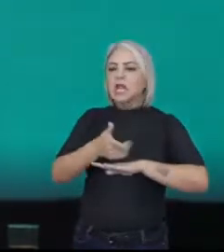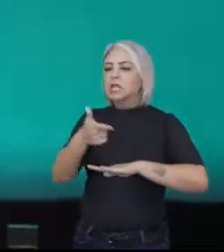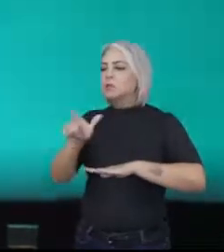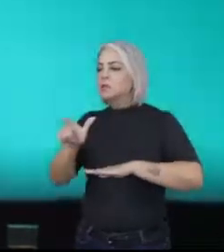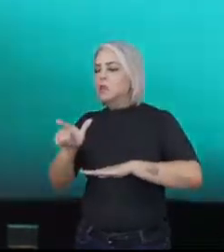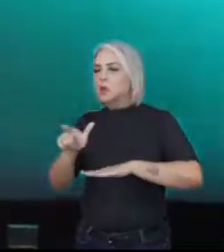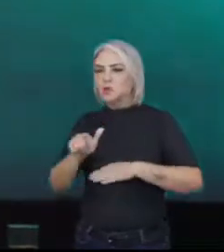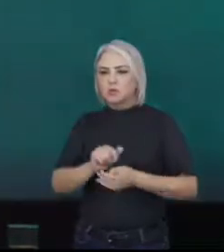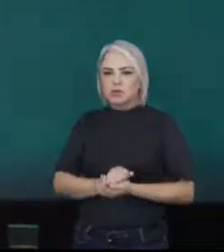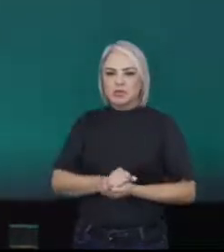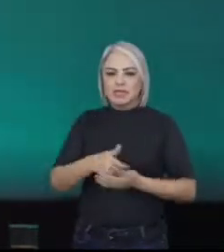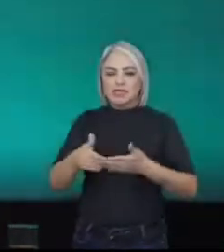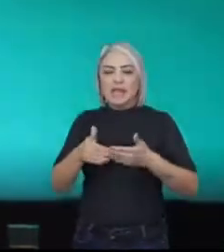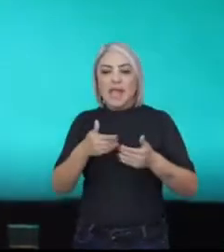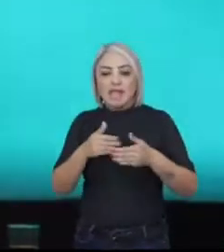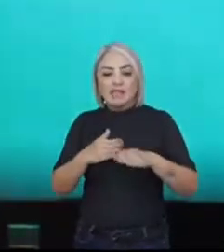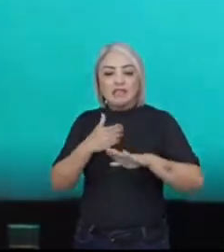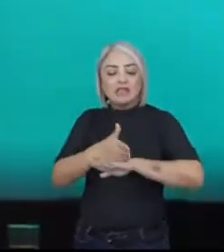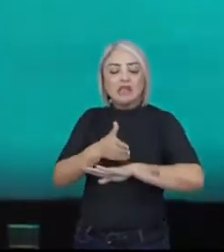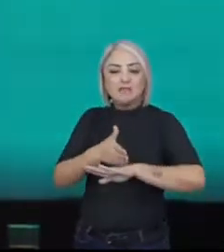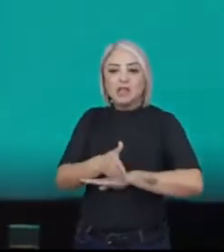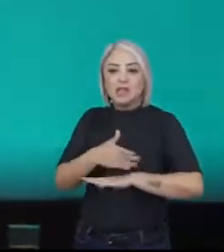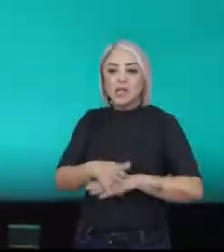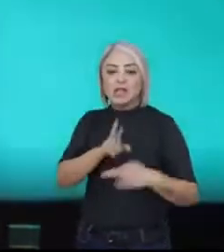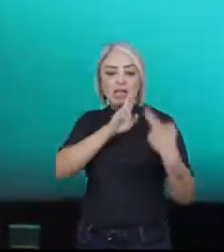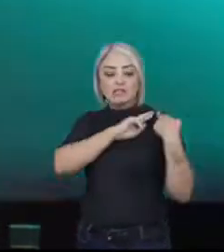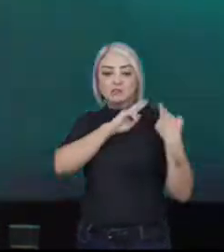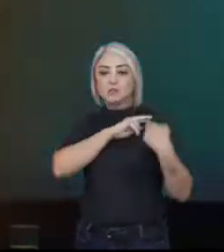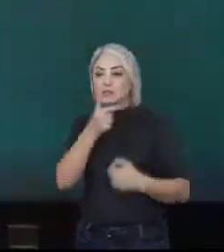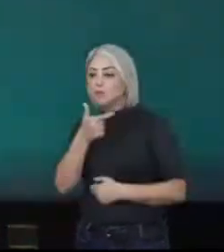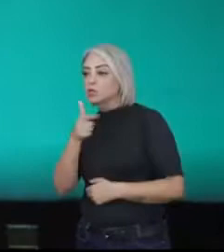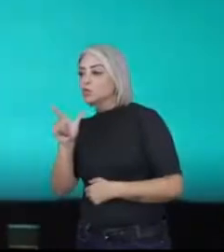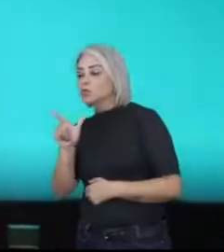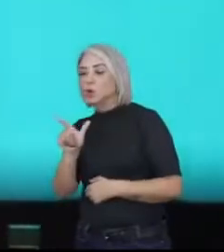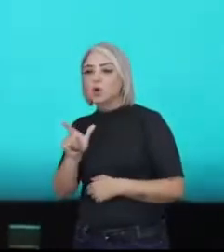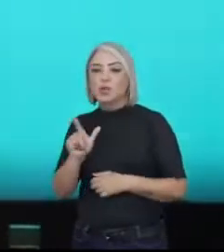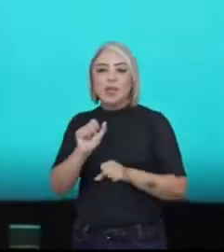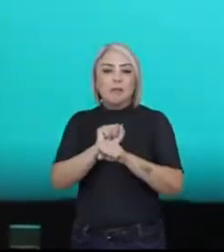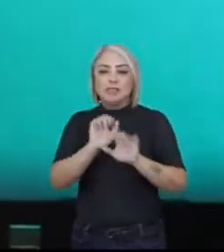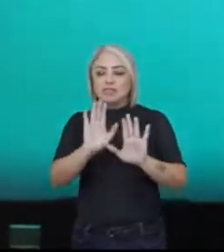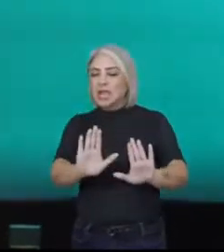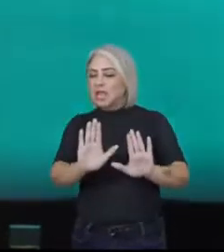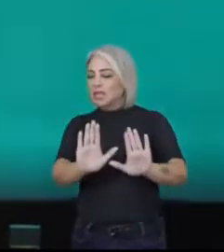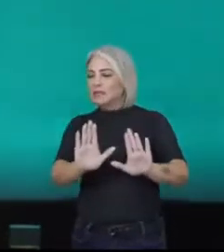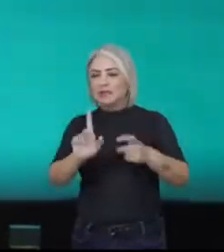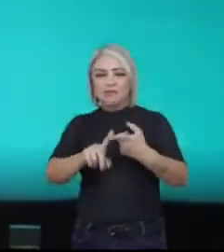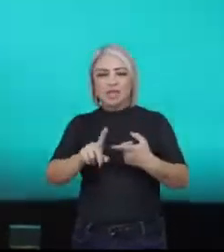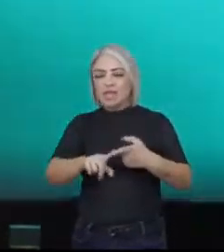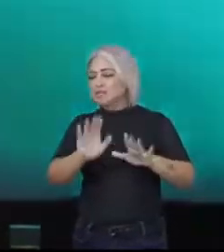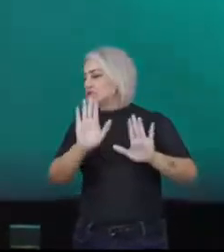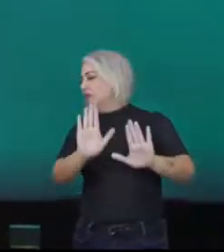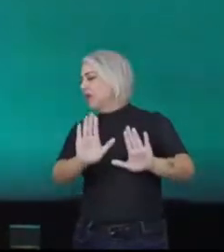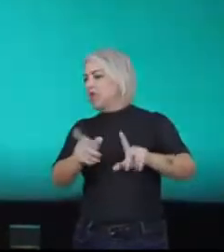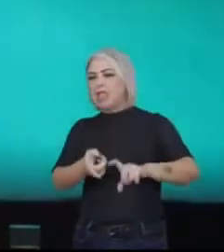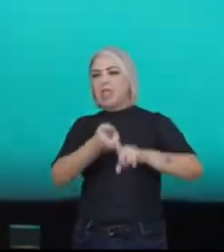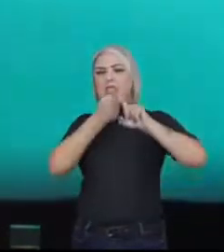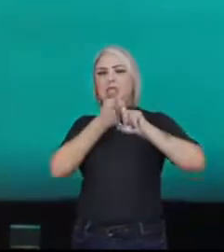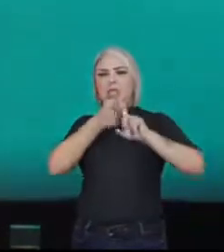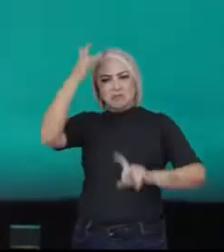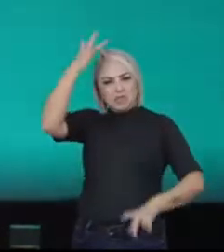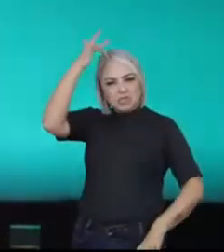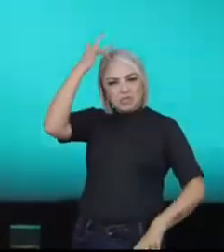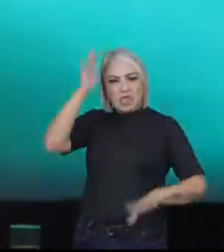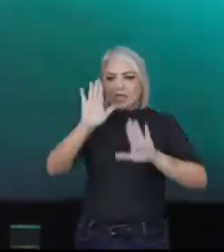nem interferir nas atribuições alheias. Chega de ameaças, Chega de suspeições absurdas, chega de